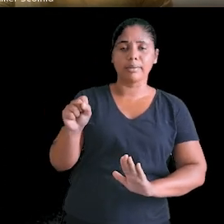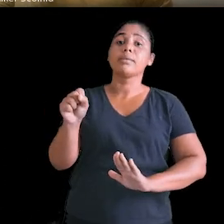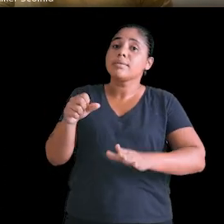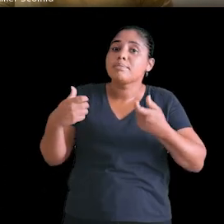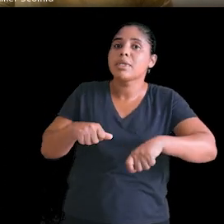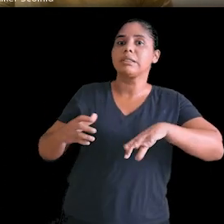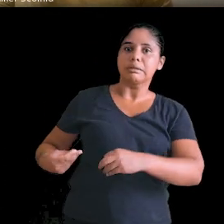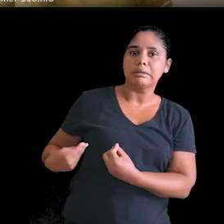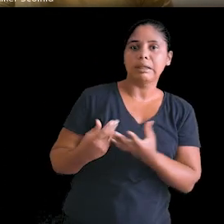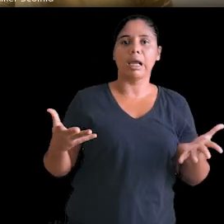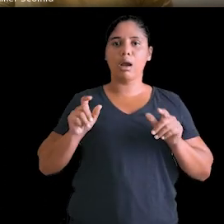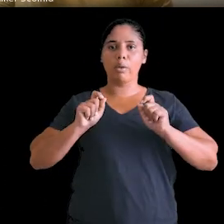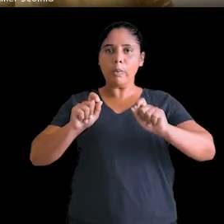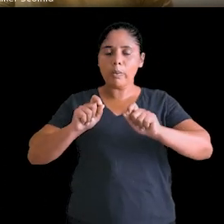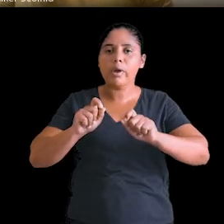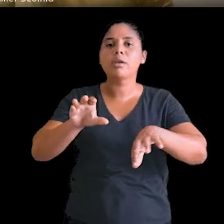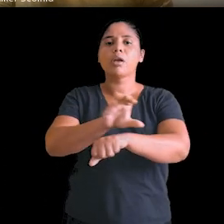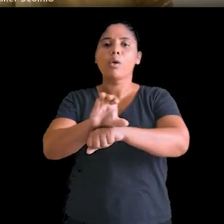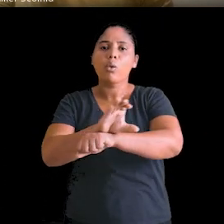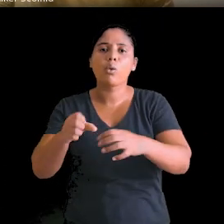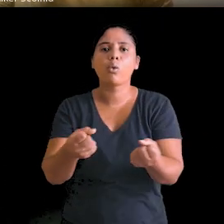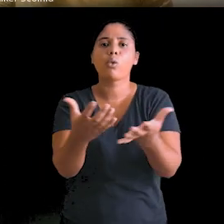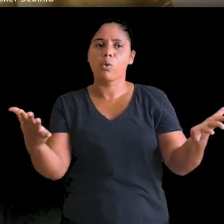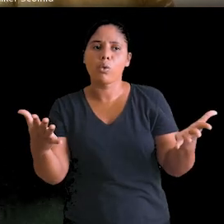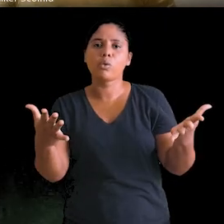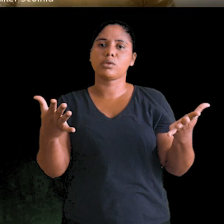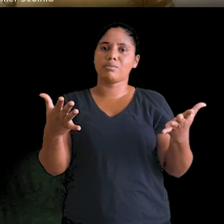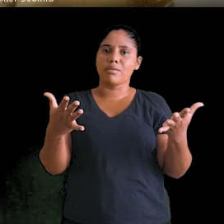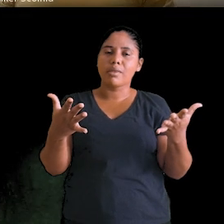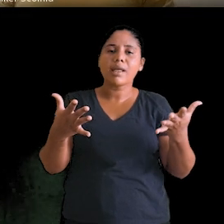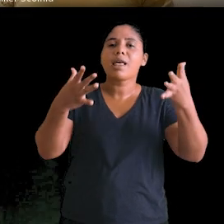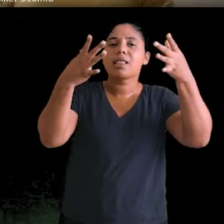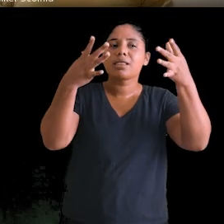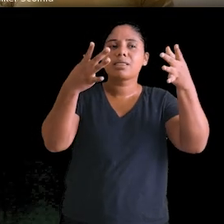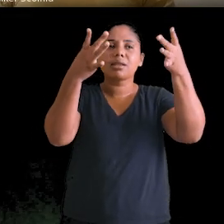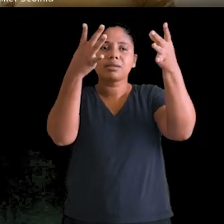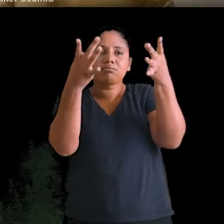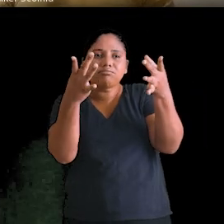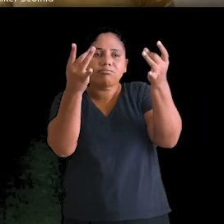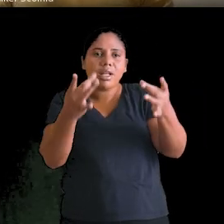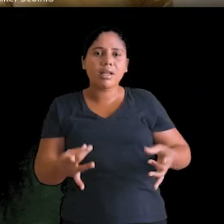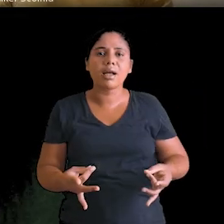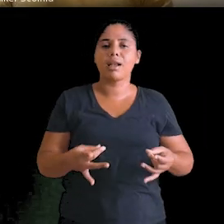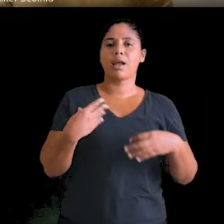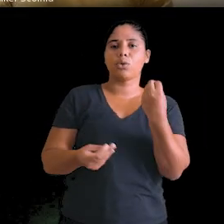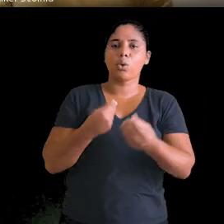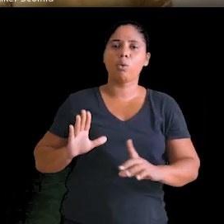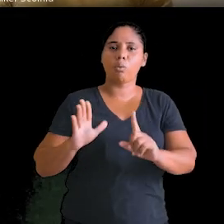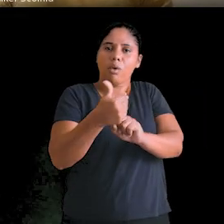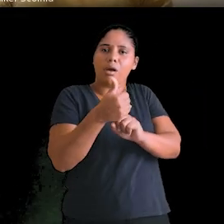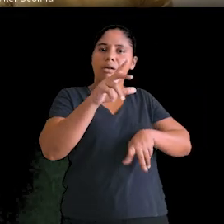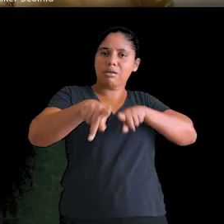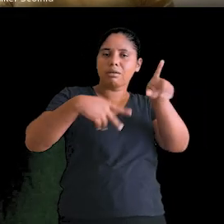treinamento para abordar de uma forma acolhedora essa população. E, por fim, deixar claro